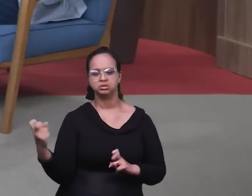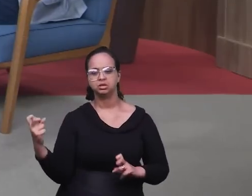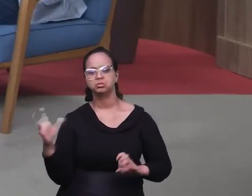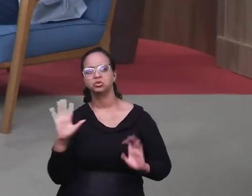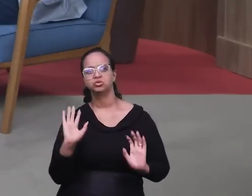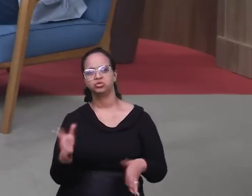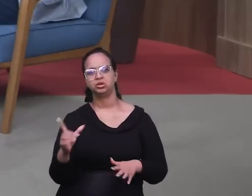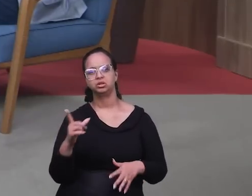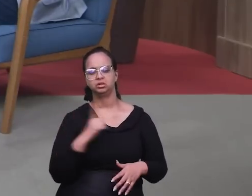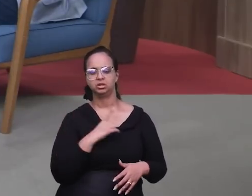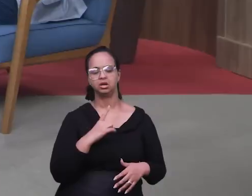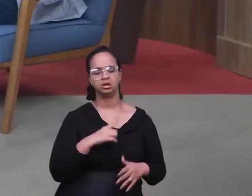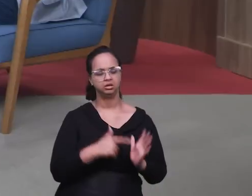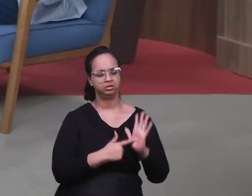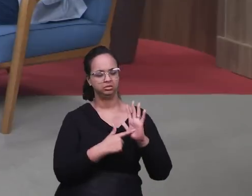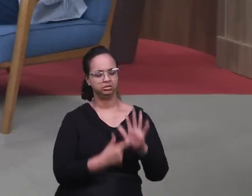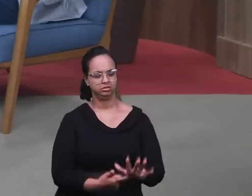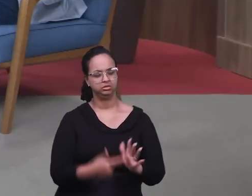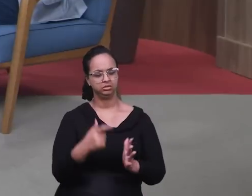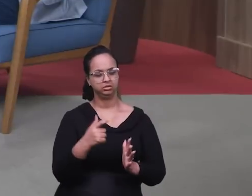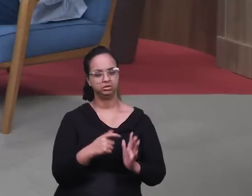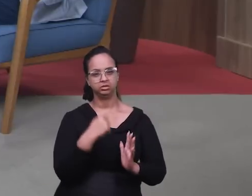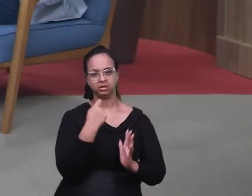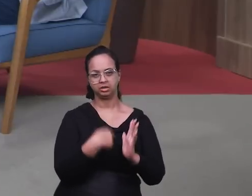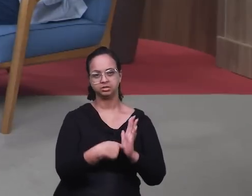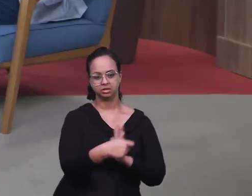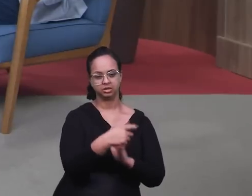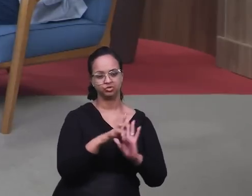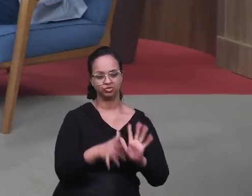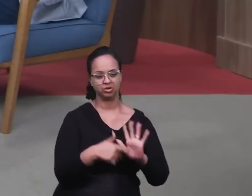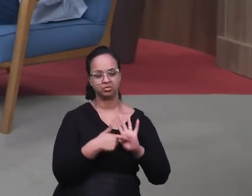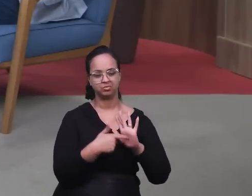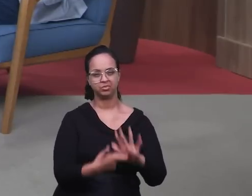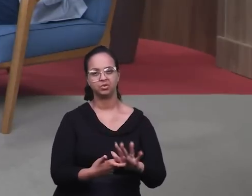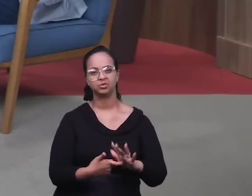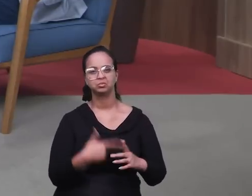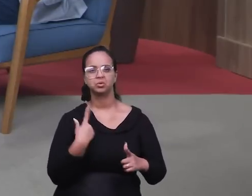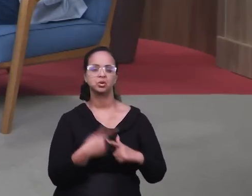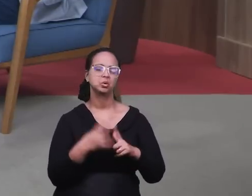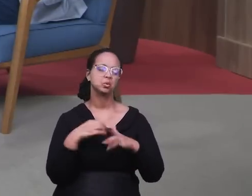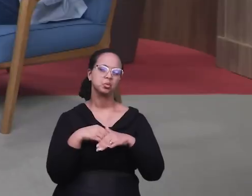em relação àquilo que está escrito, porque era um